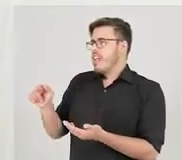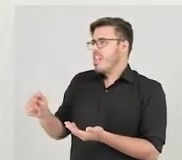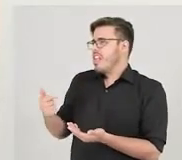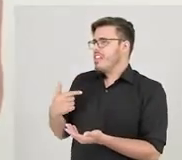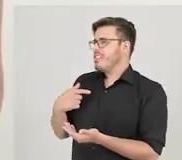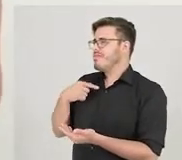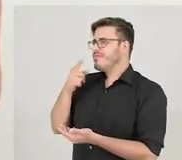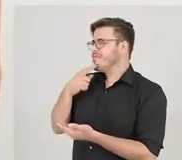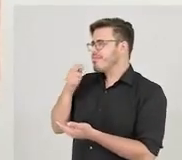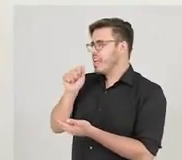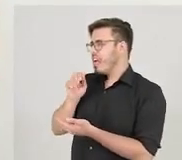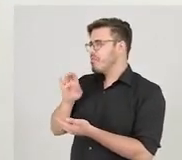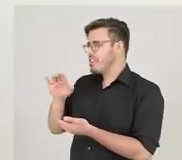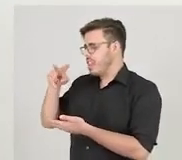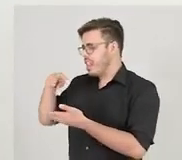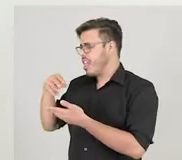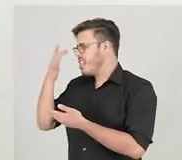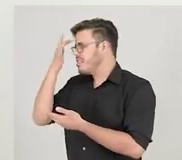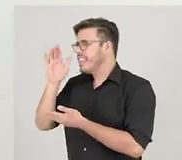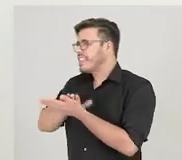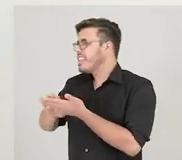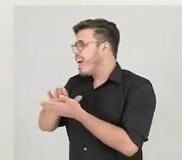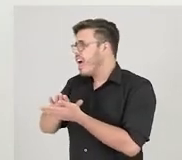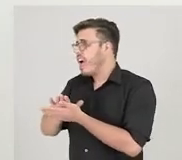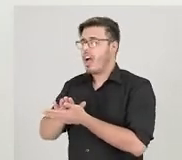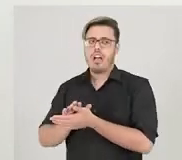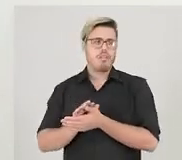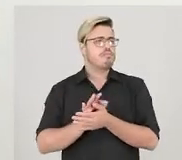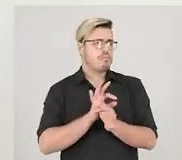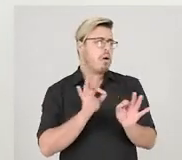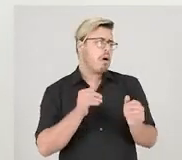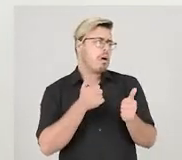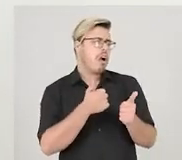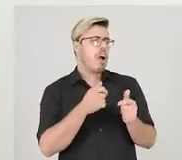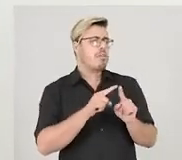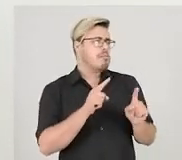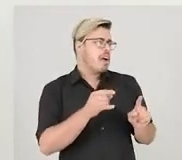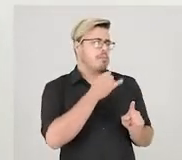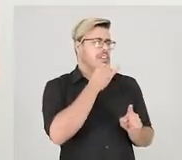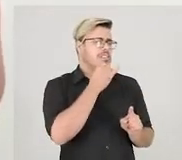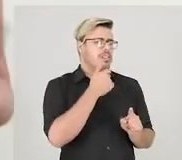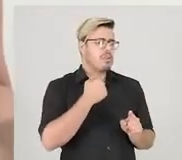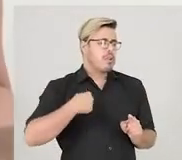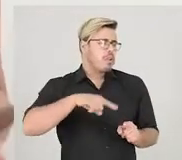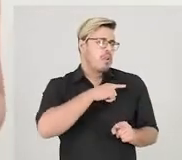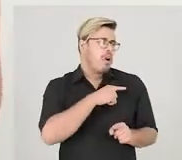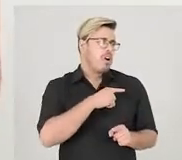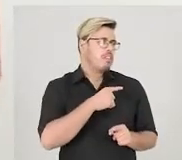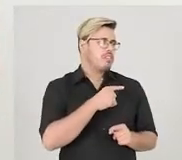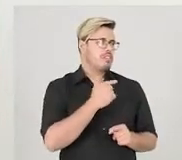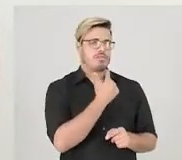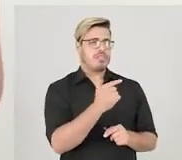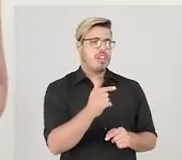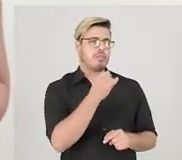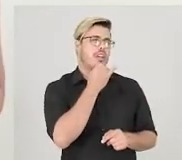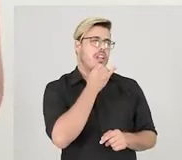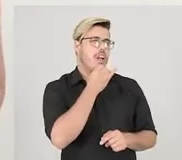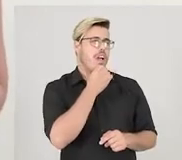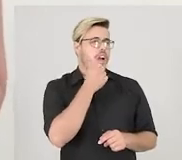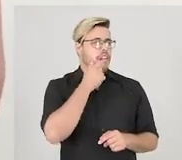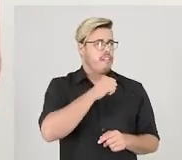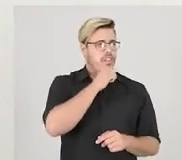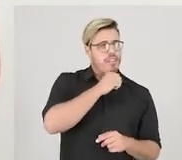avós, tias que não leram e escreveram? Porém, eles sabem muito de história, sabem muito